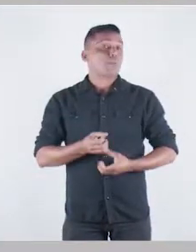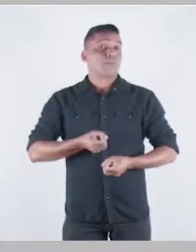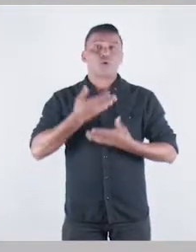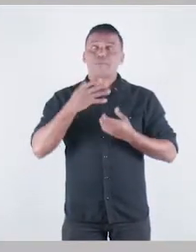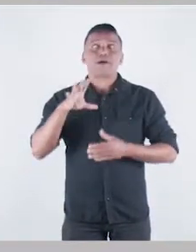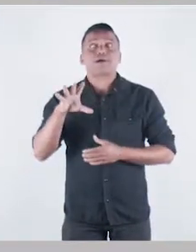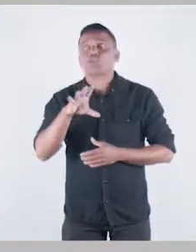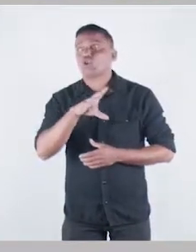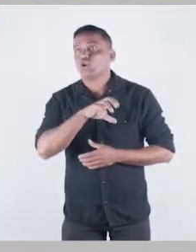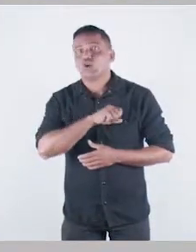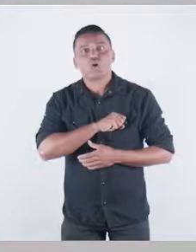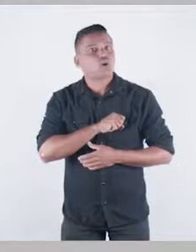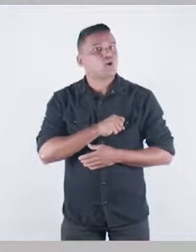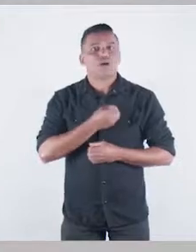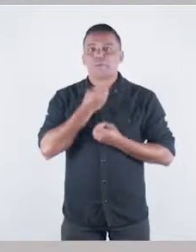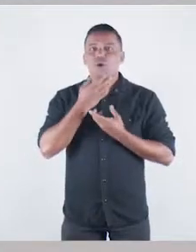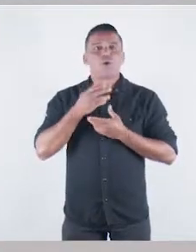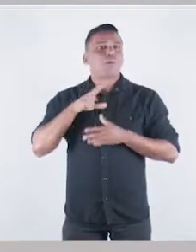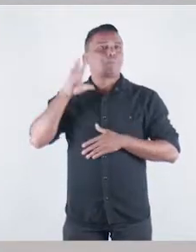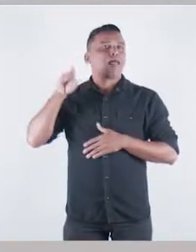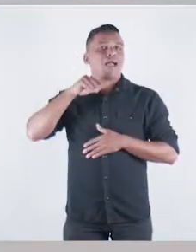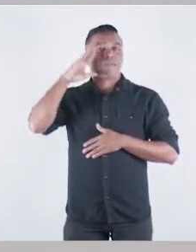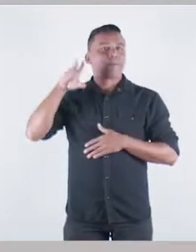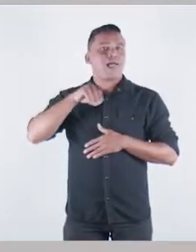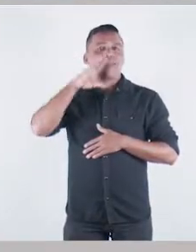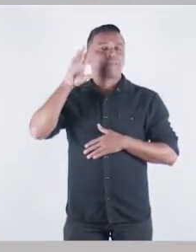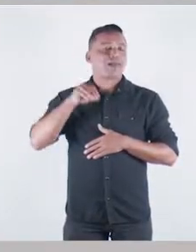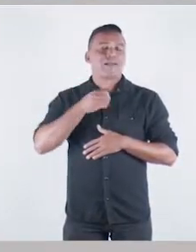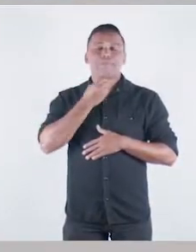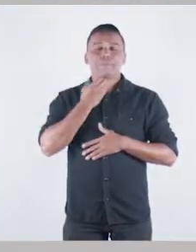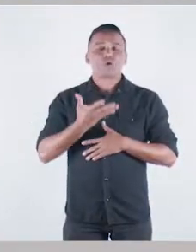um poema bom de recitar, né?